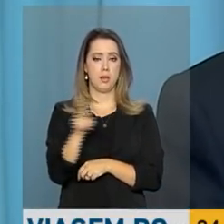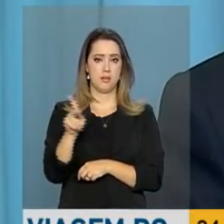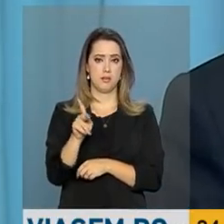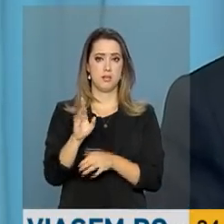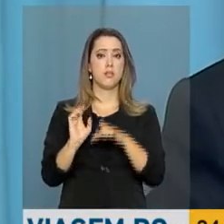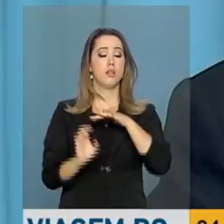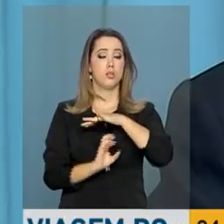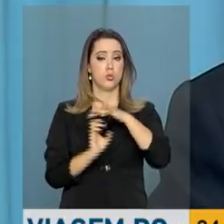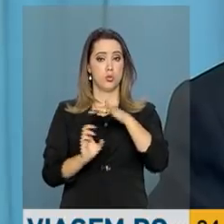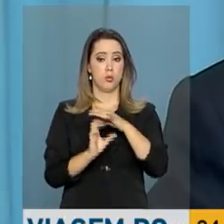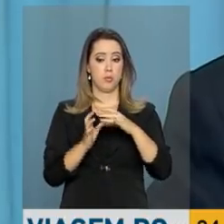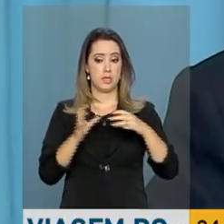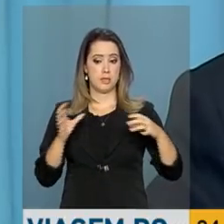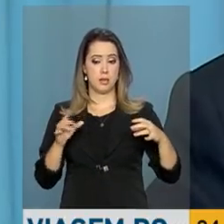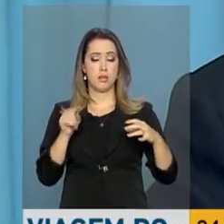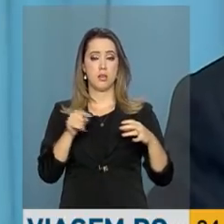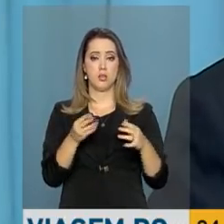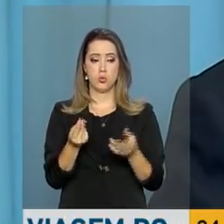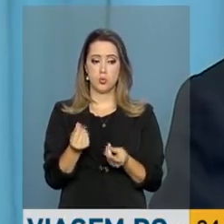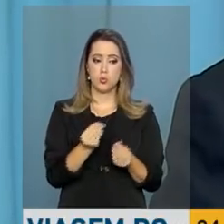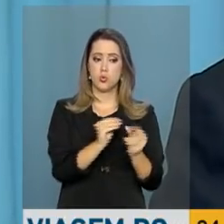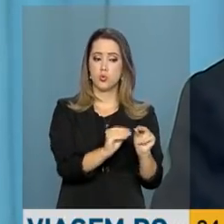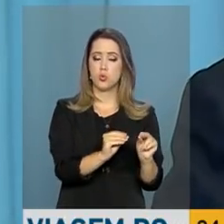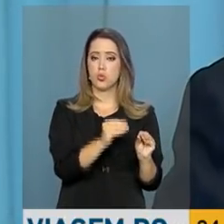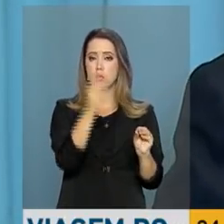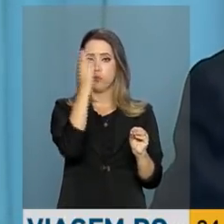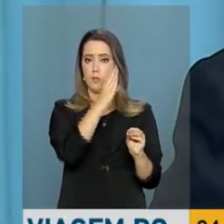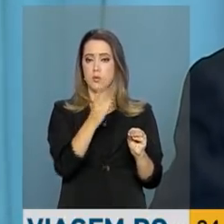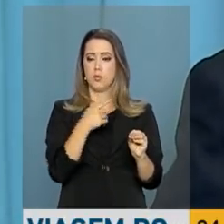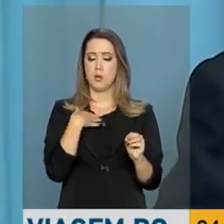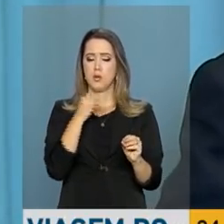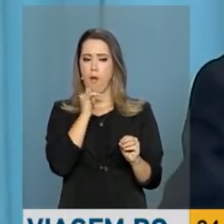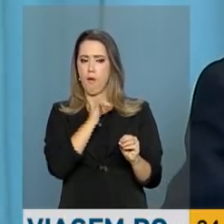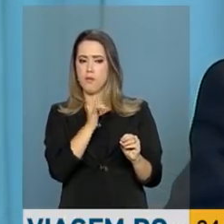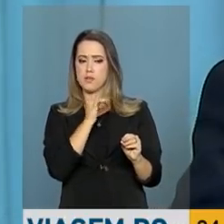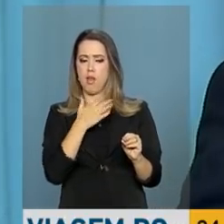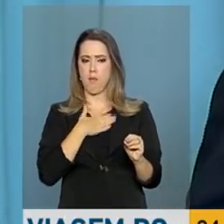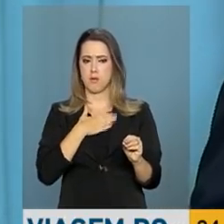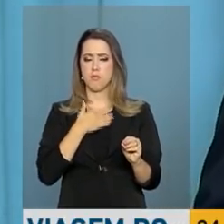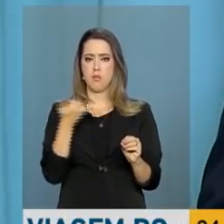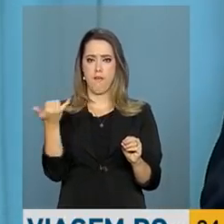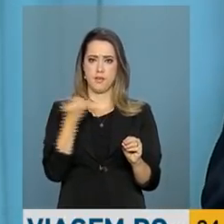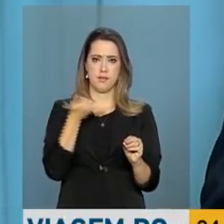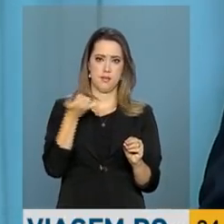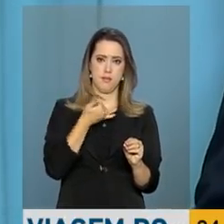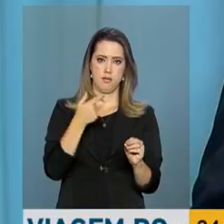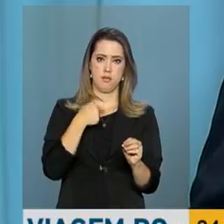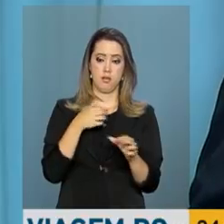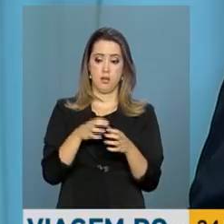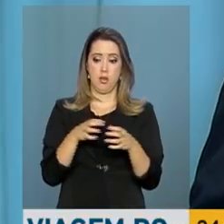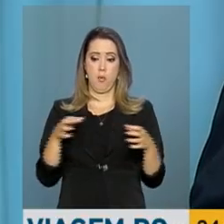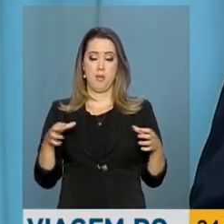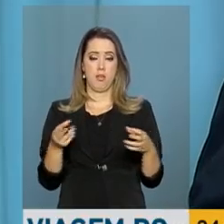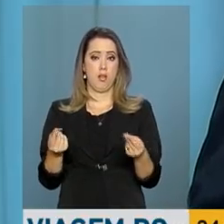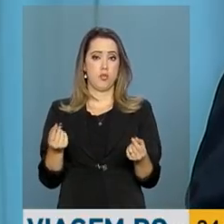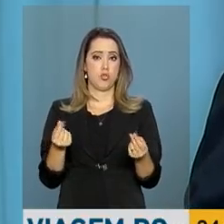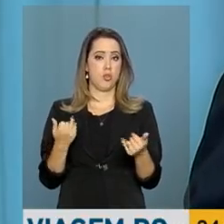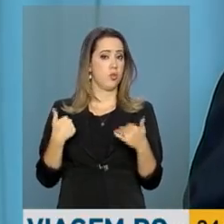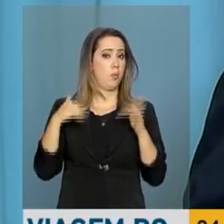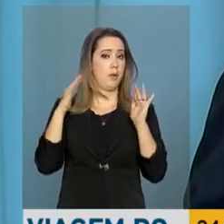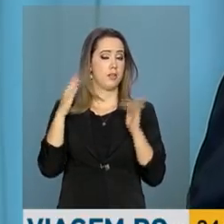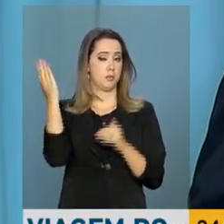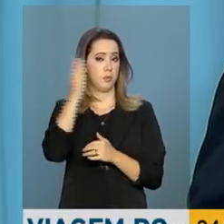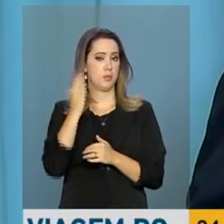que investem no Brasil e que foram comunicar-me que iriam ampliar estes investimentos,